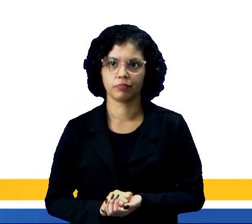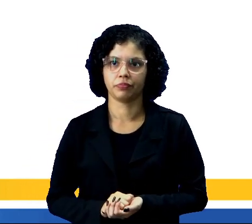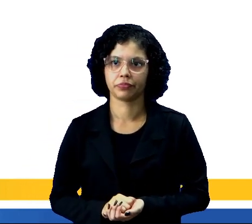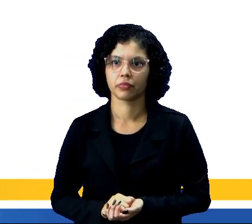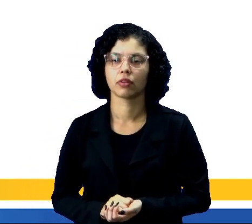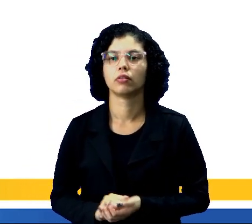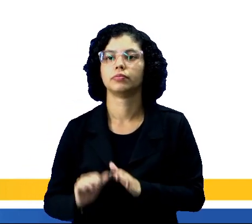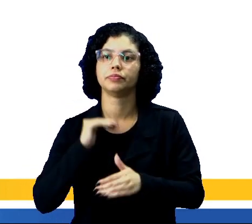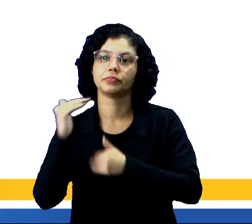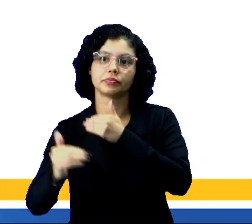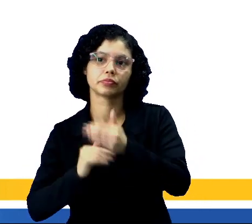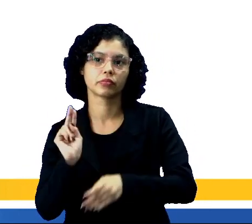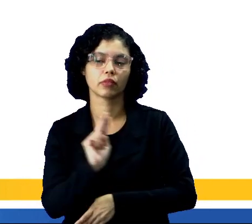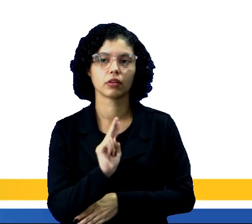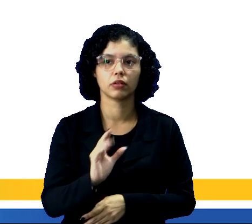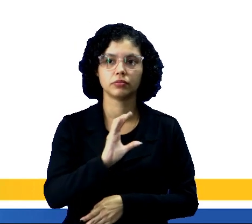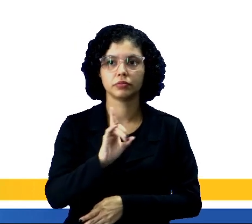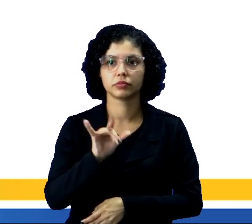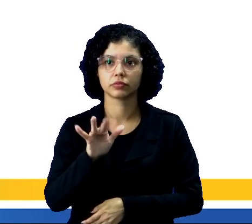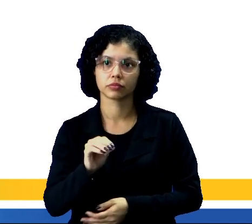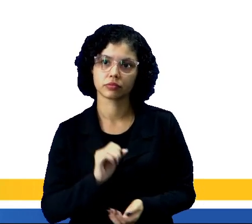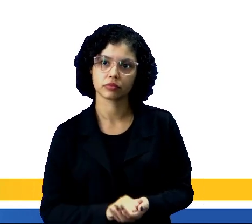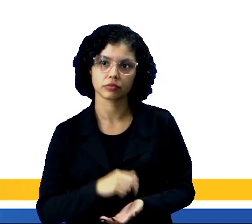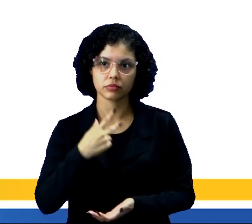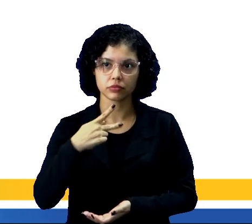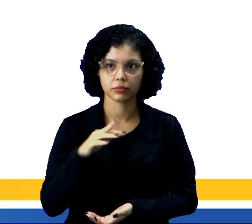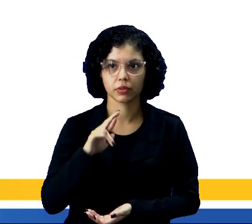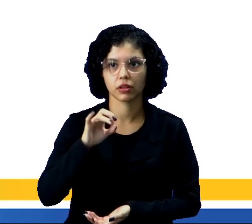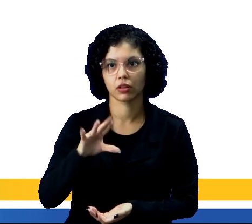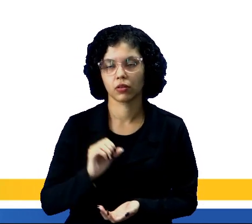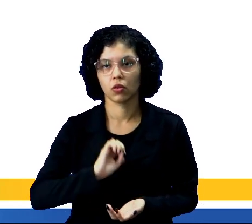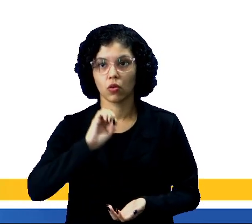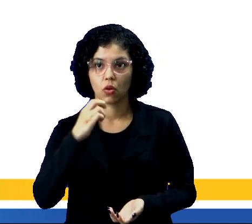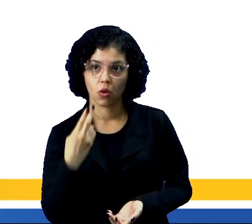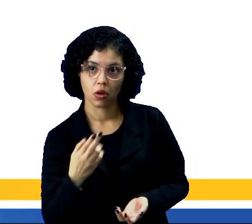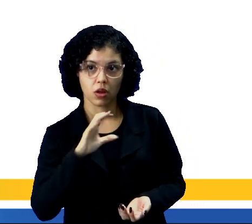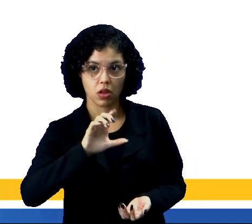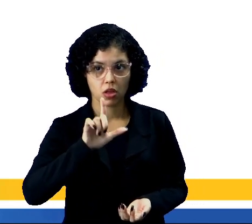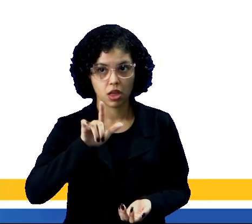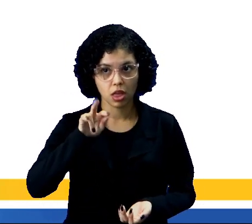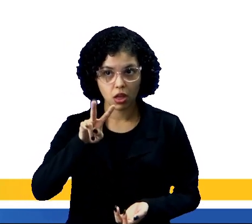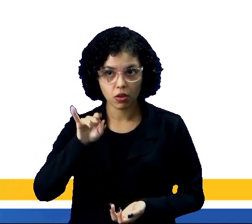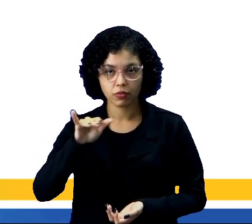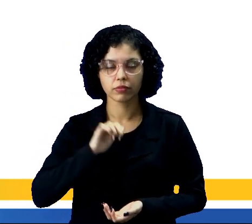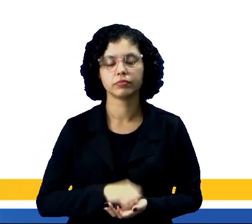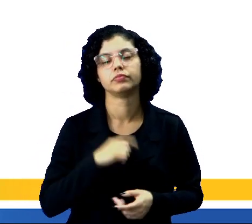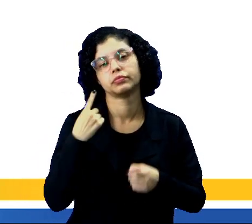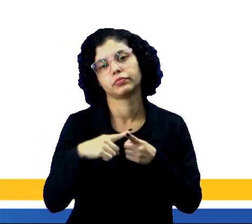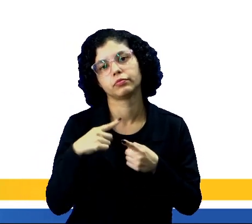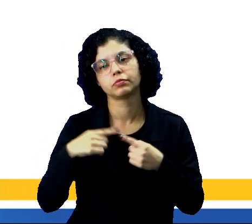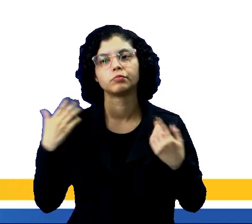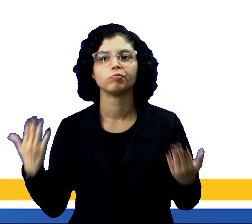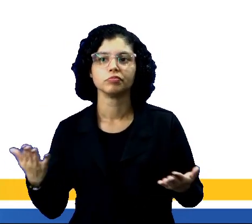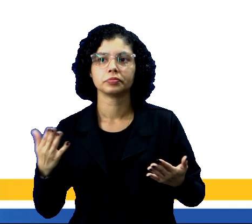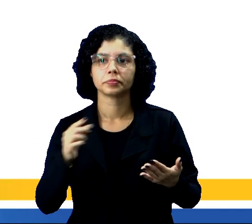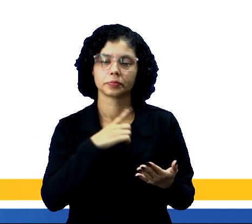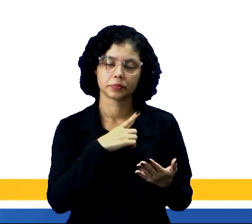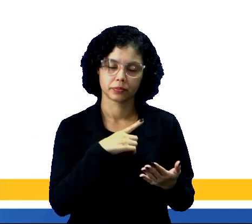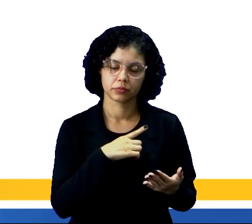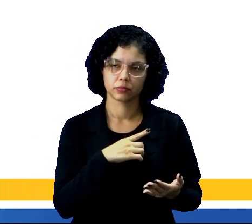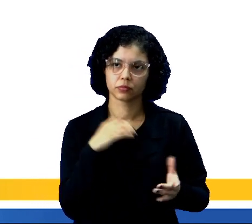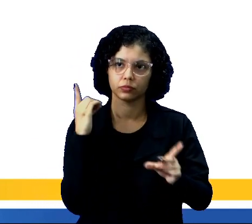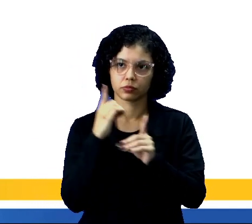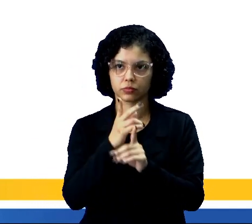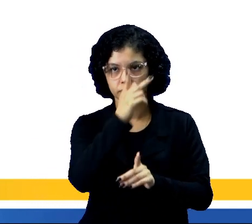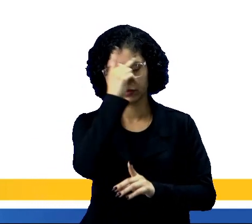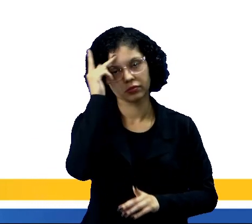NADPH2. Esse processo é chamado de ciclo das pentoses ou ciclo de Calvin-Benson. Por que Calvin-Benson? Porque foi